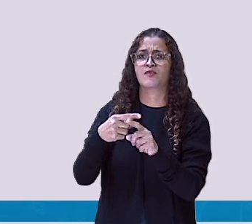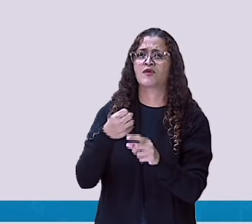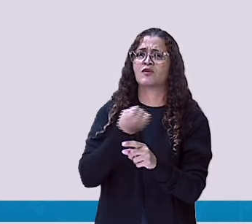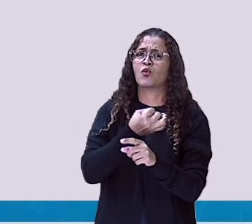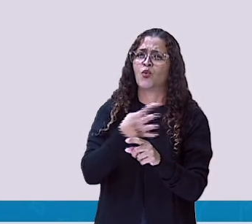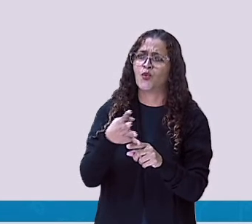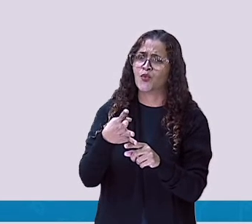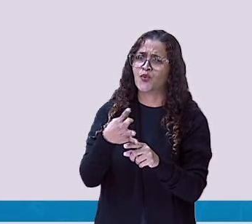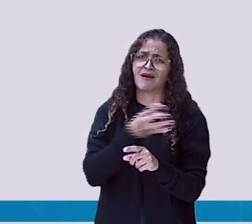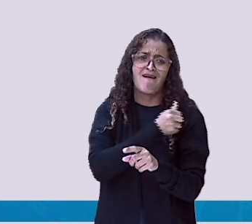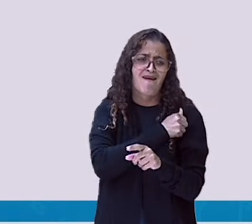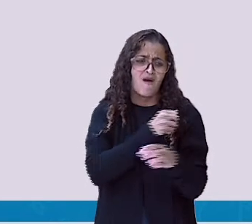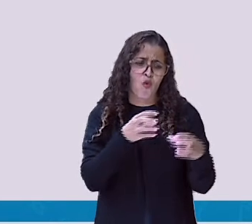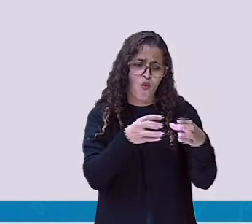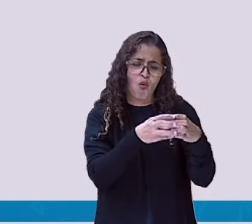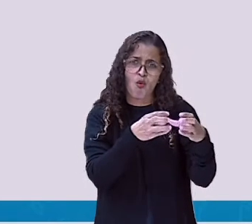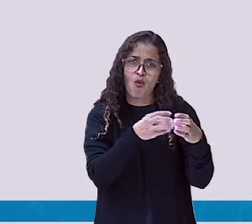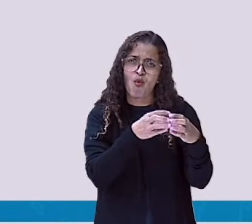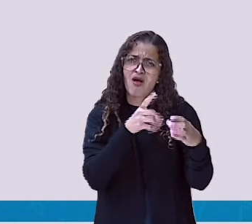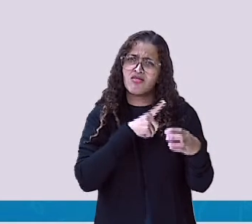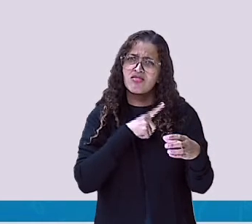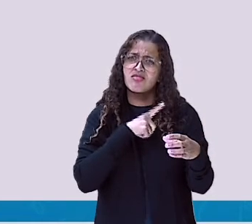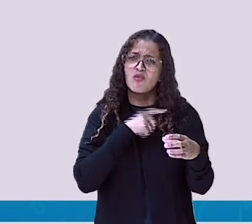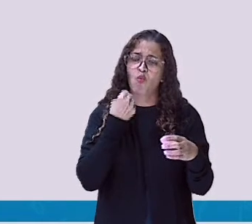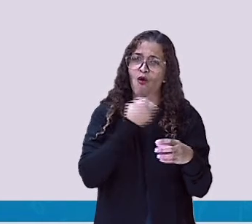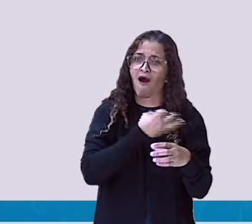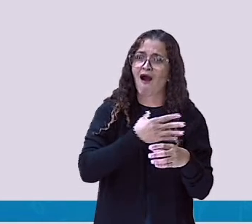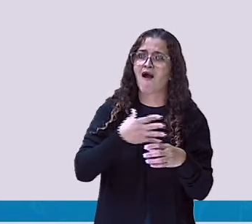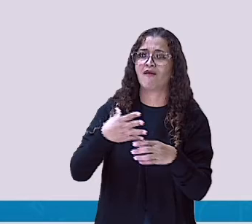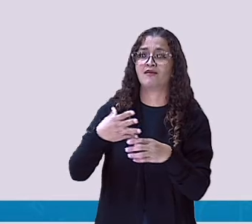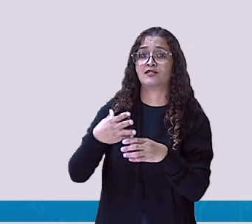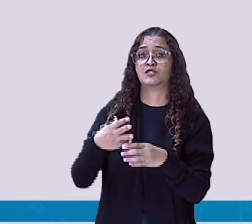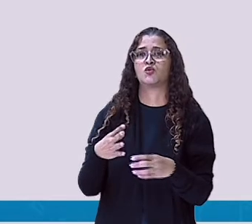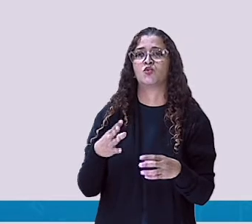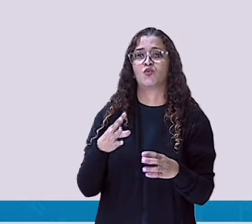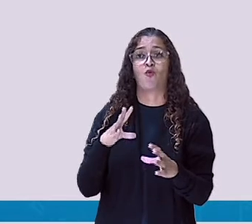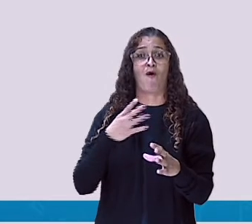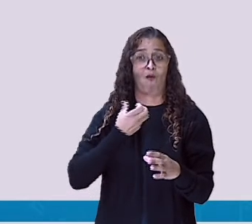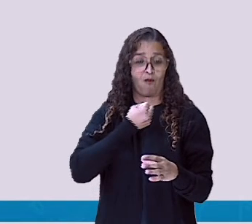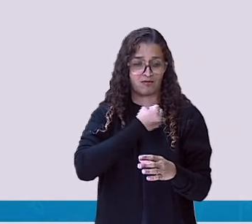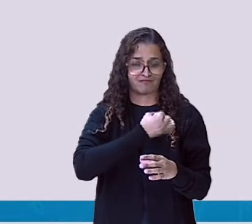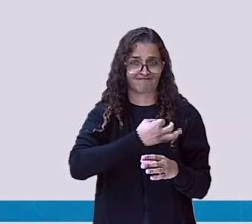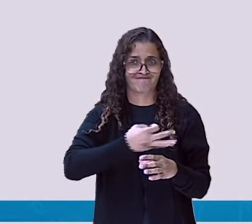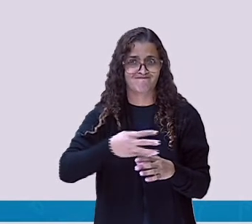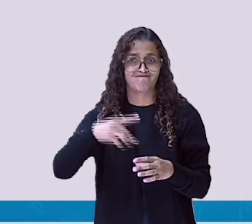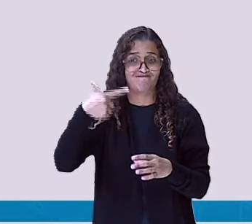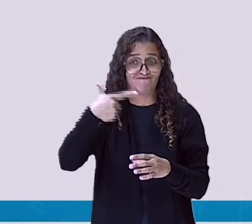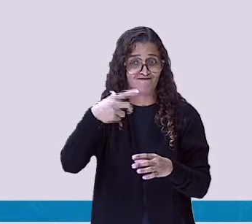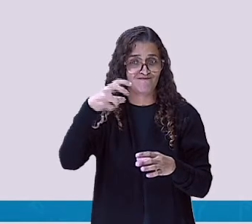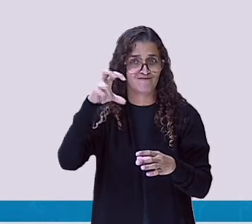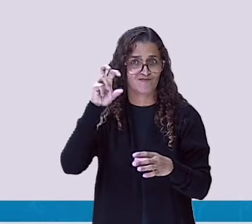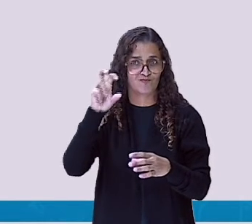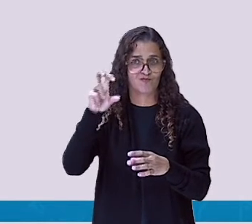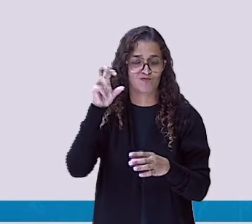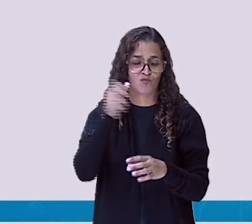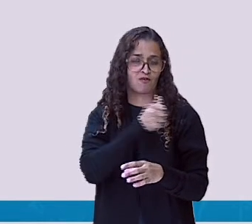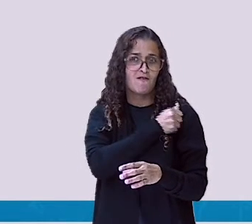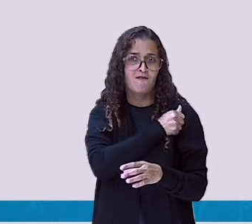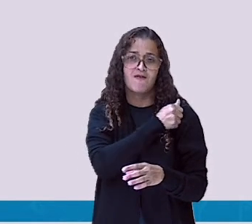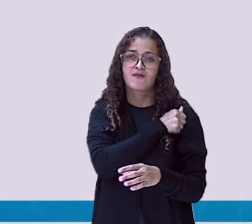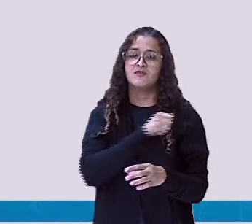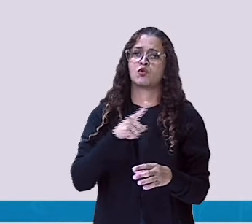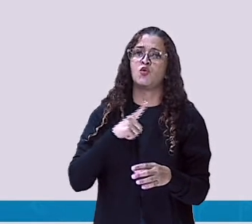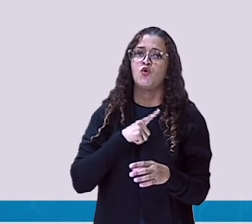quantos alunos há nesta turma? 25 alunos. Qual cor temos mais